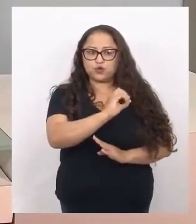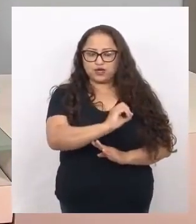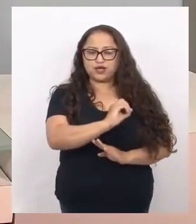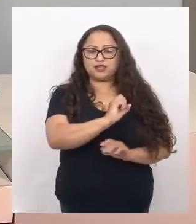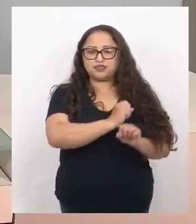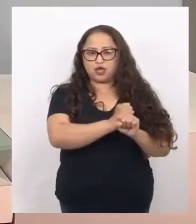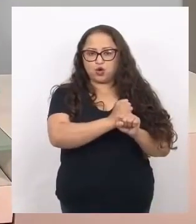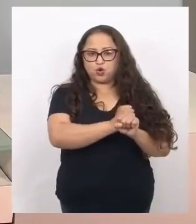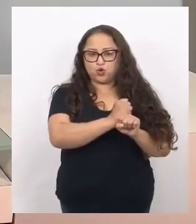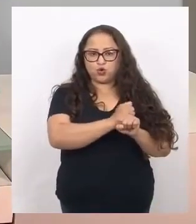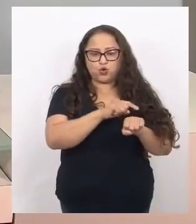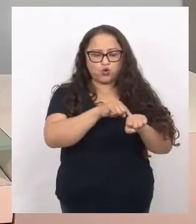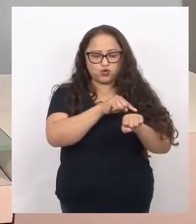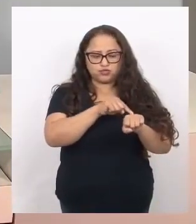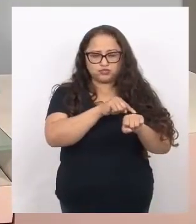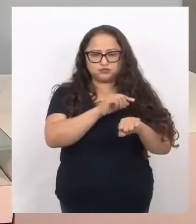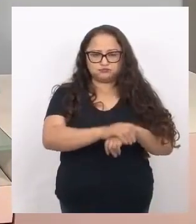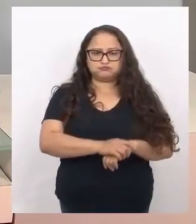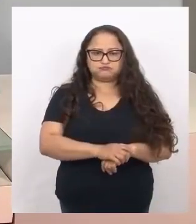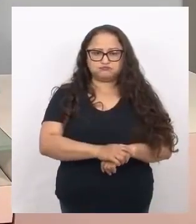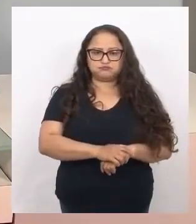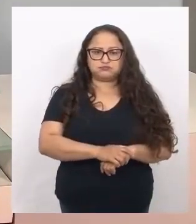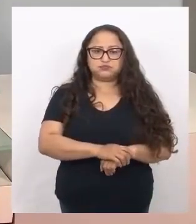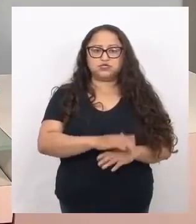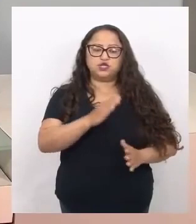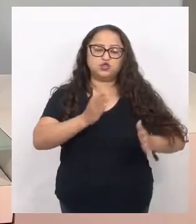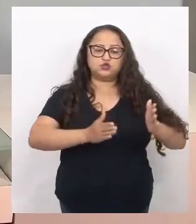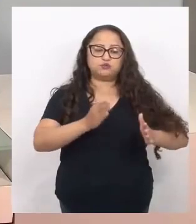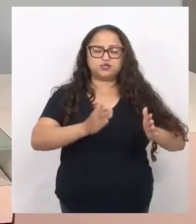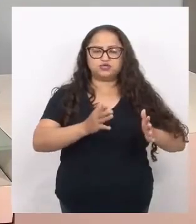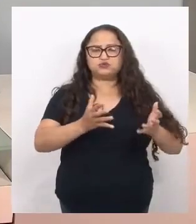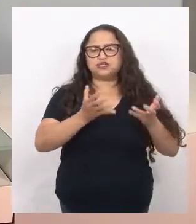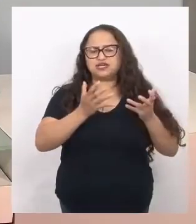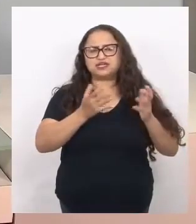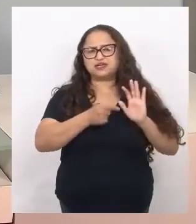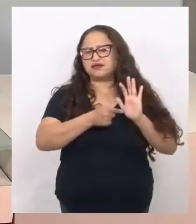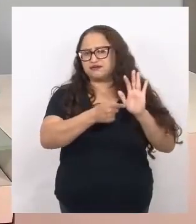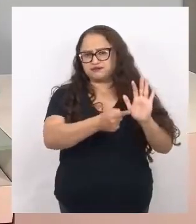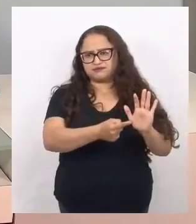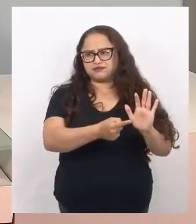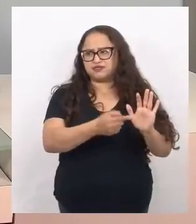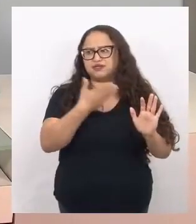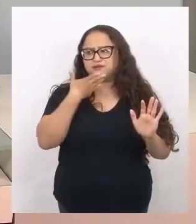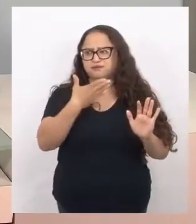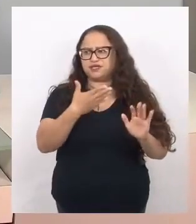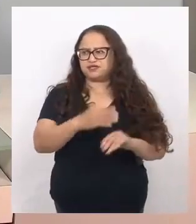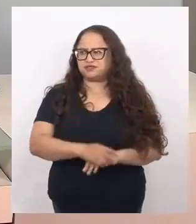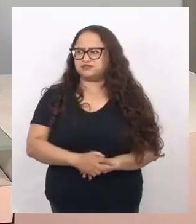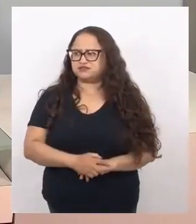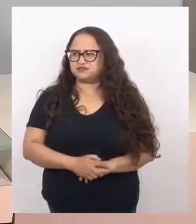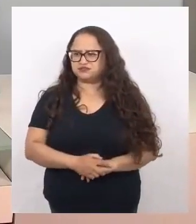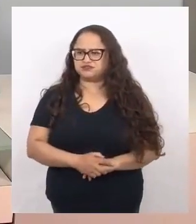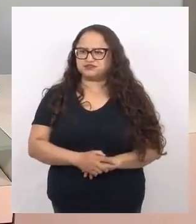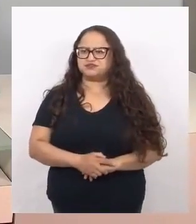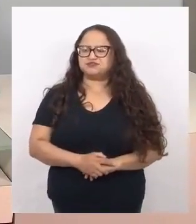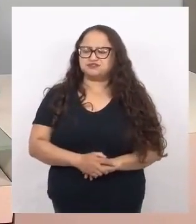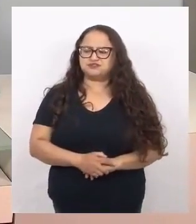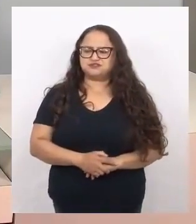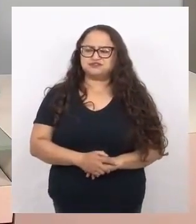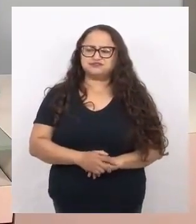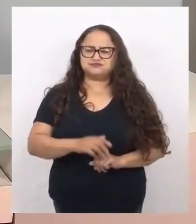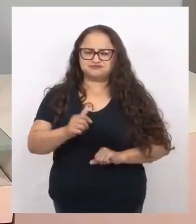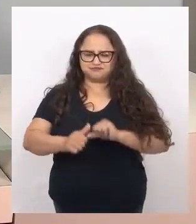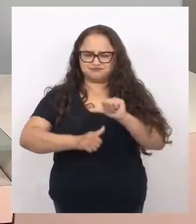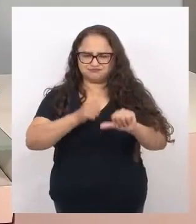e ela, no momento lá, ela manifestou interesse na formação geral básica, nos itinerários formativos,